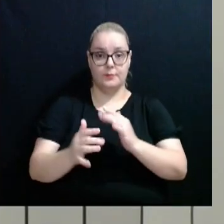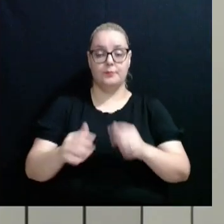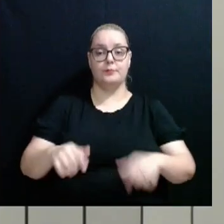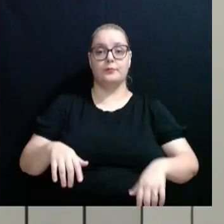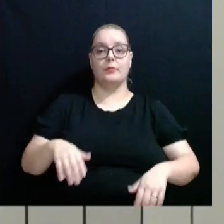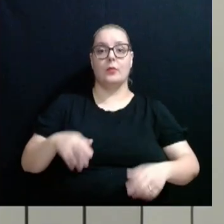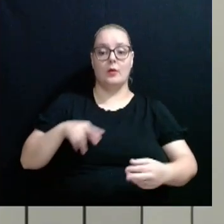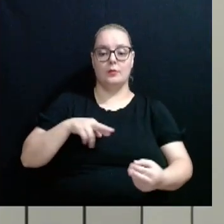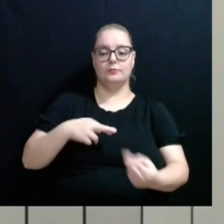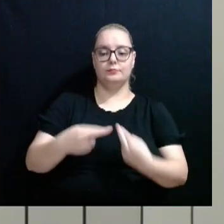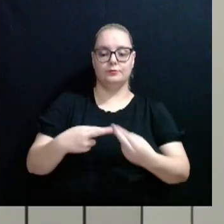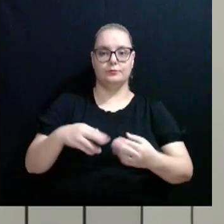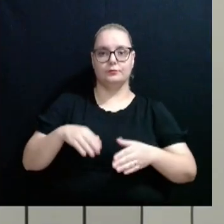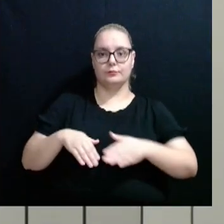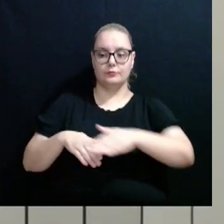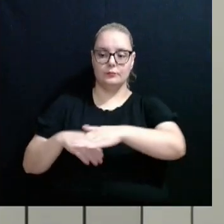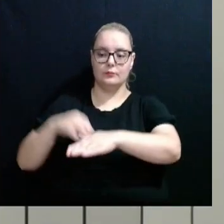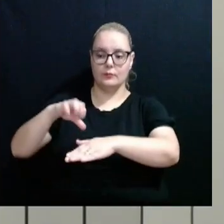quilômetro 90.